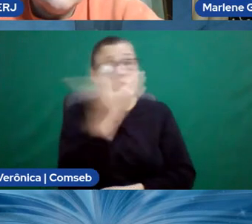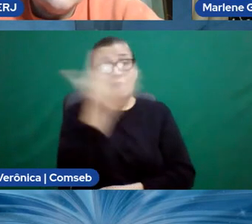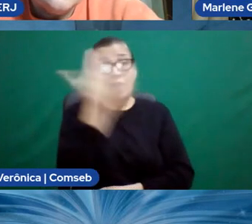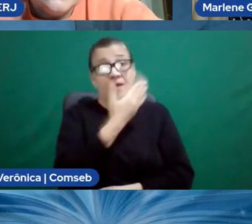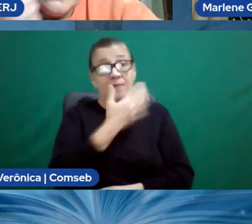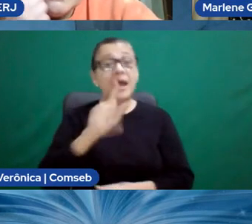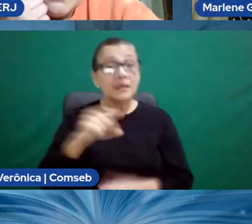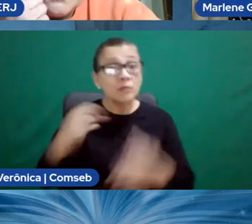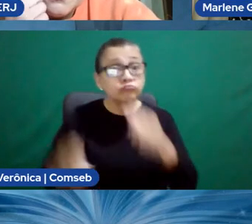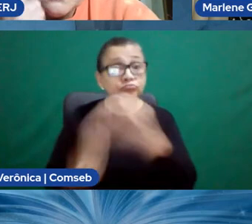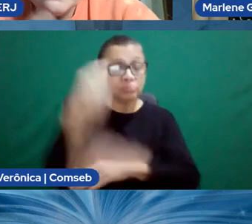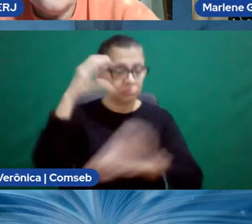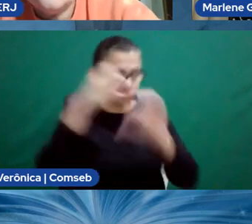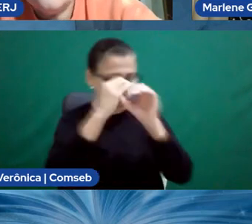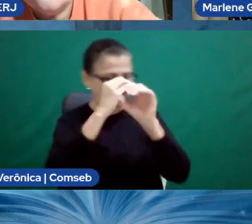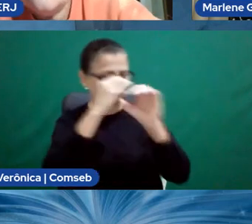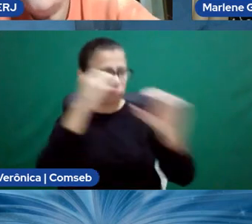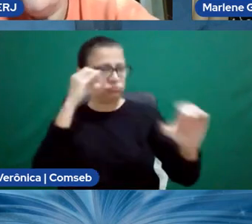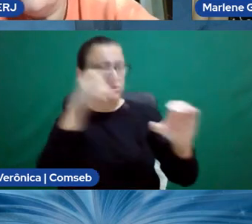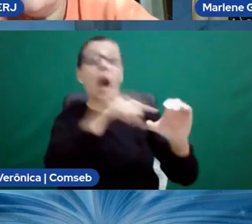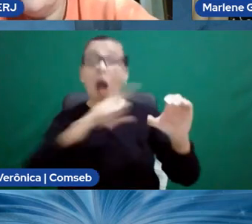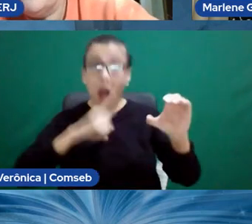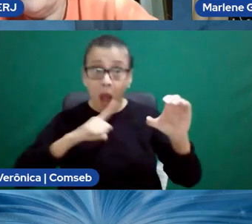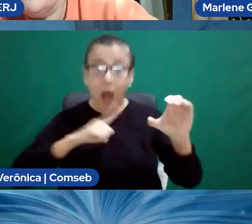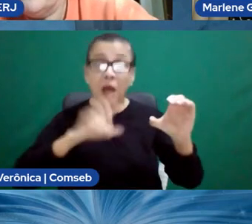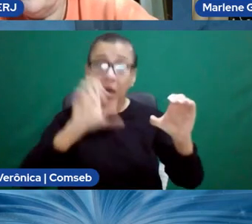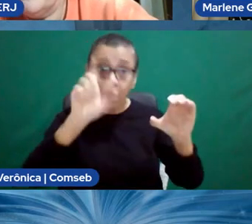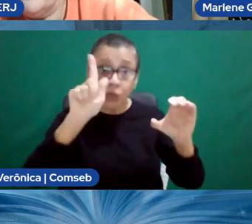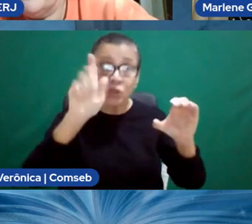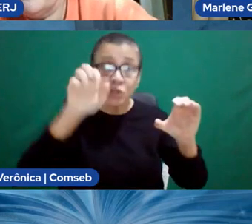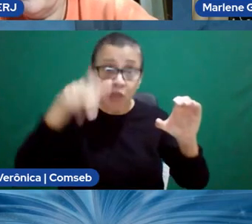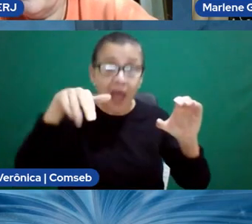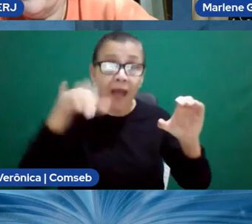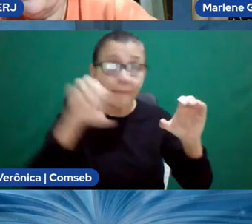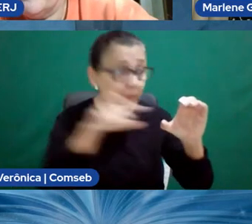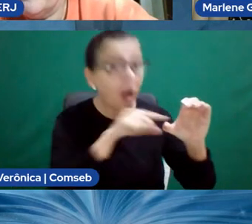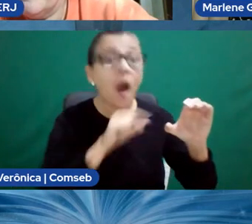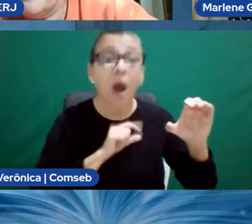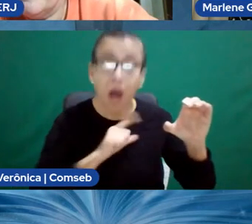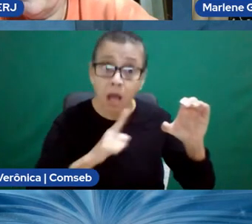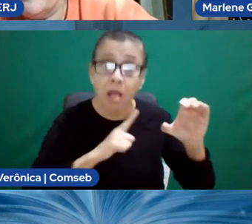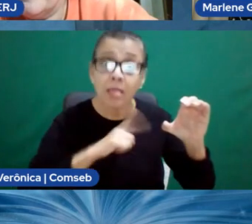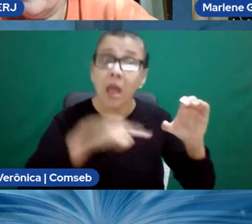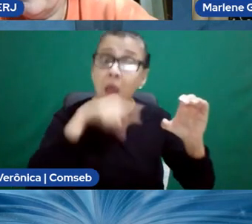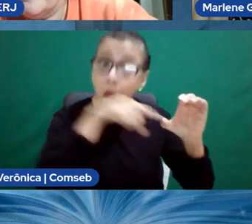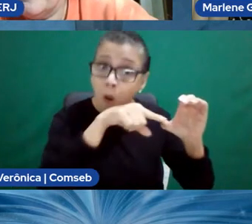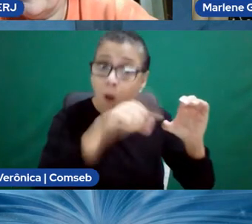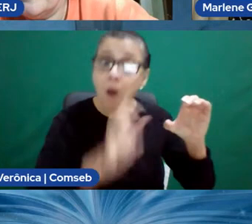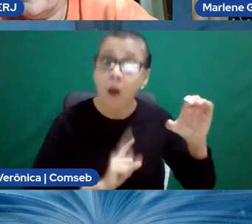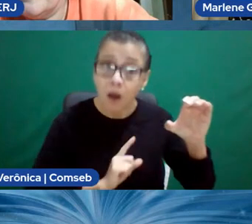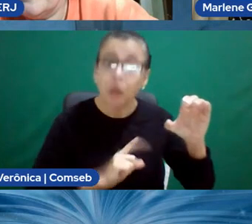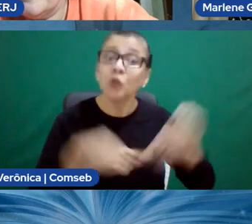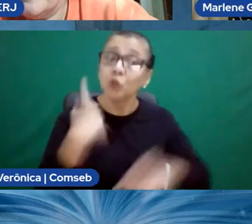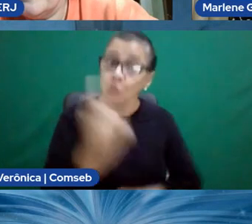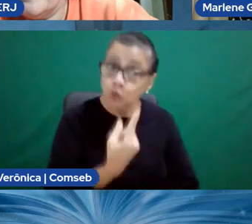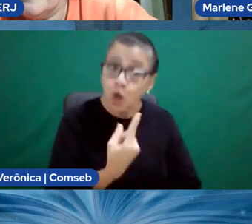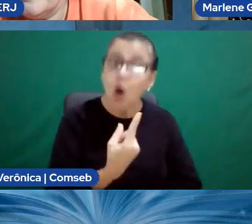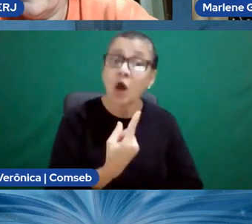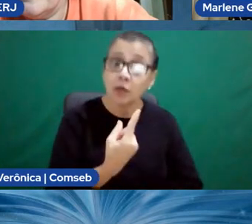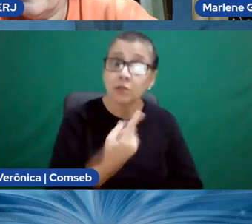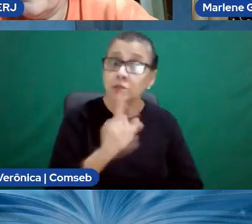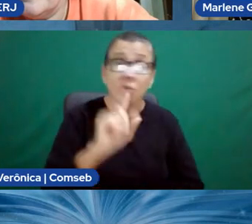microscópio que viu que se tinha germes, aí exacerbou. Em vez de dizer, está vendo, como nós disse, geração